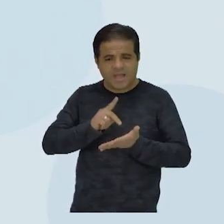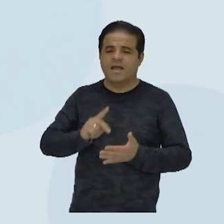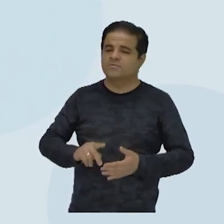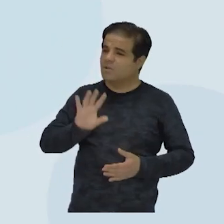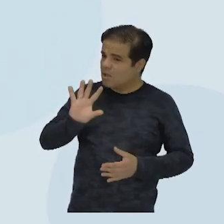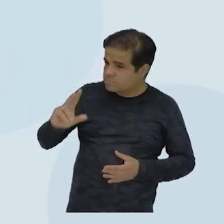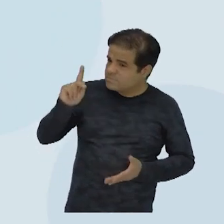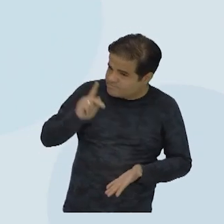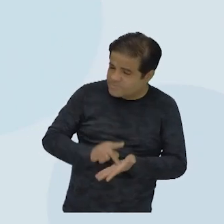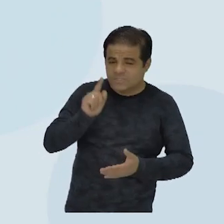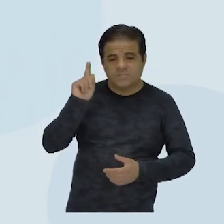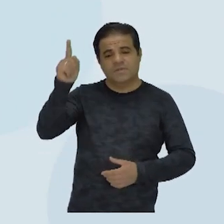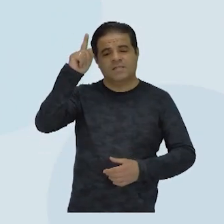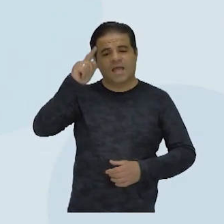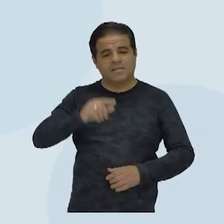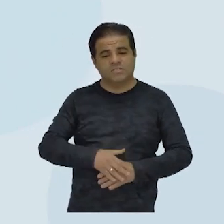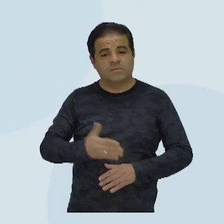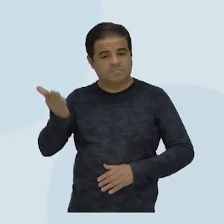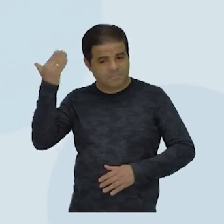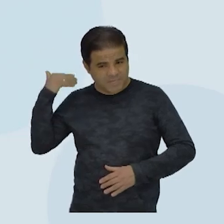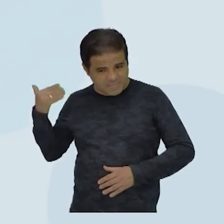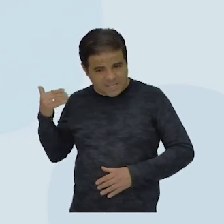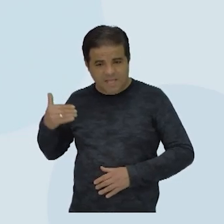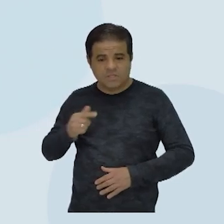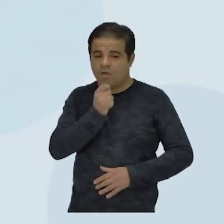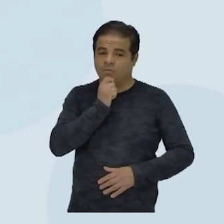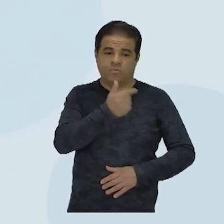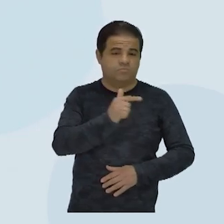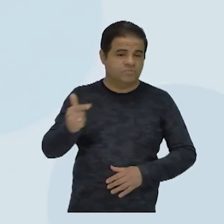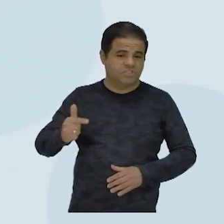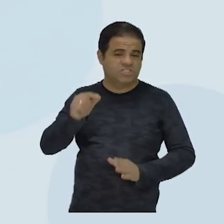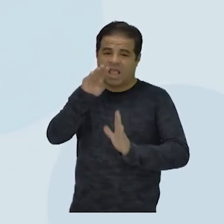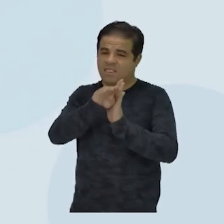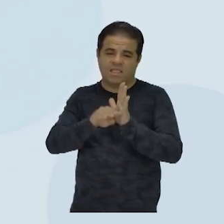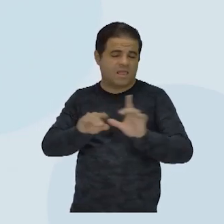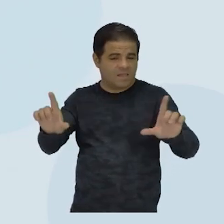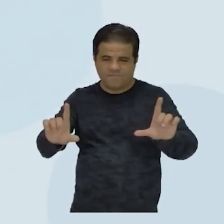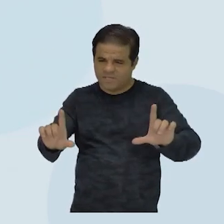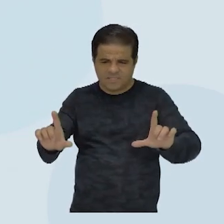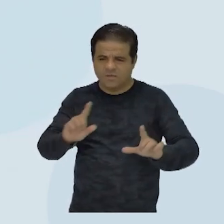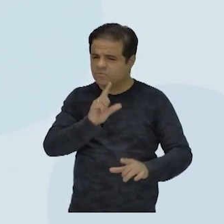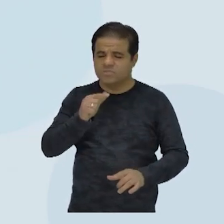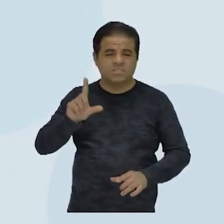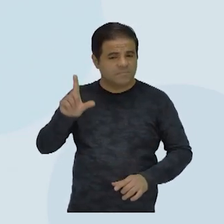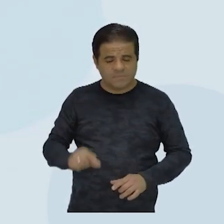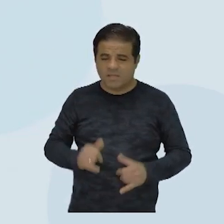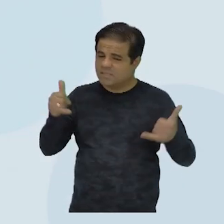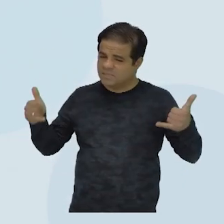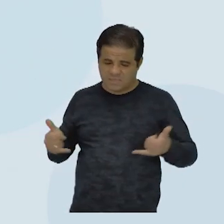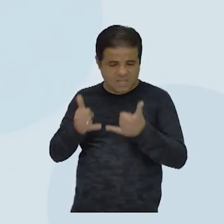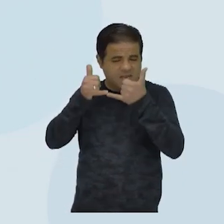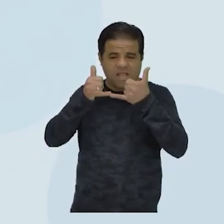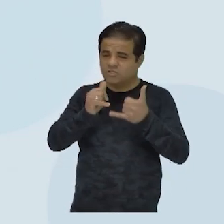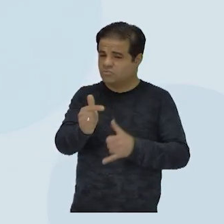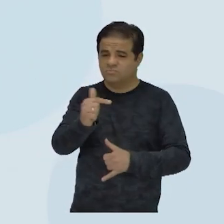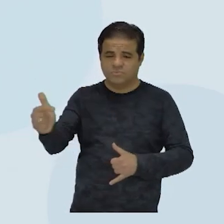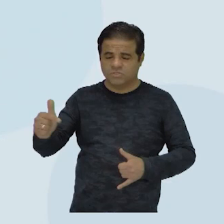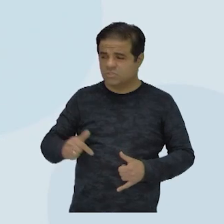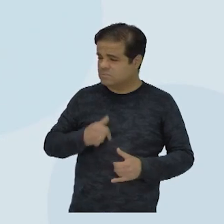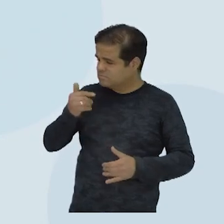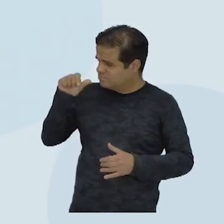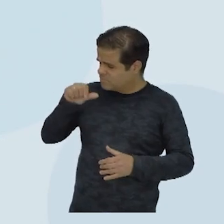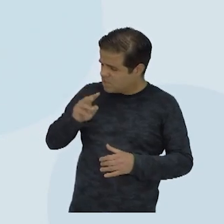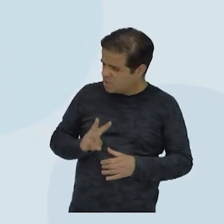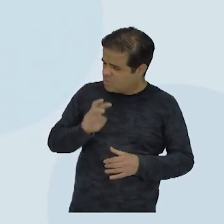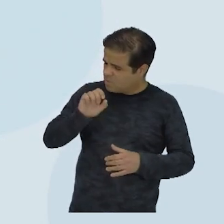estava ocorrendo. Na época, ainda não existia televisão, e muito menos internet. Isso fez com que Orson